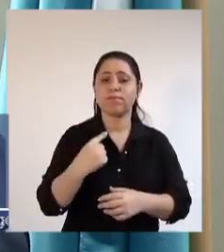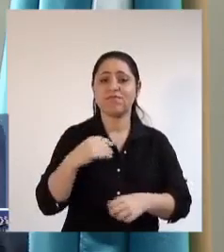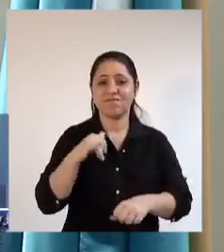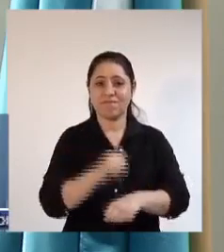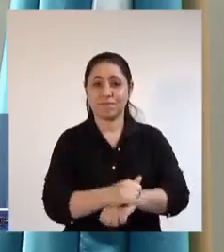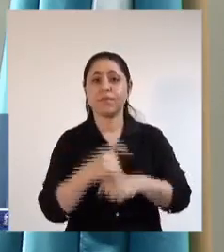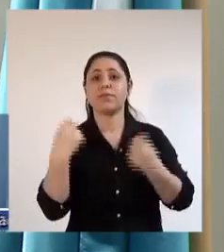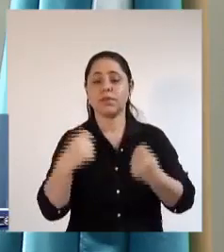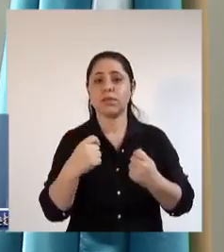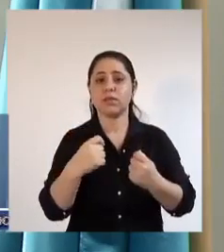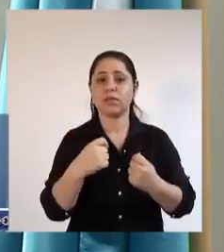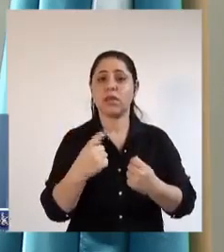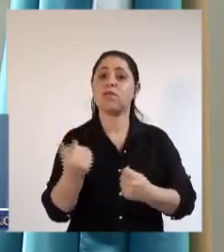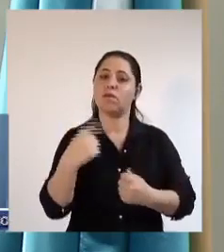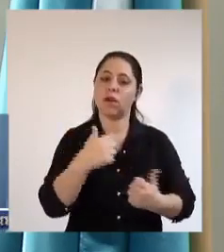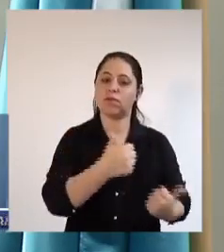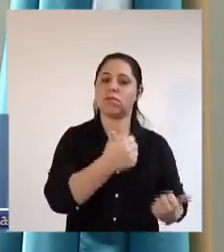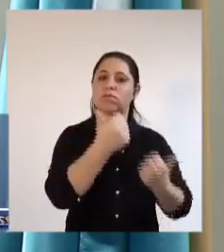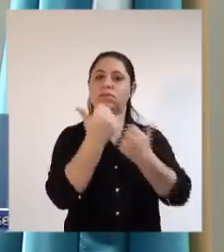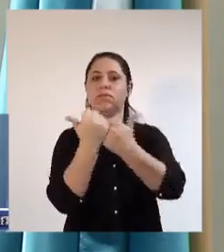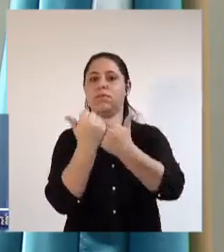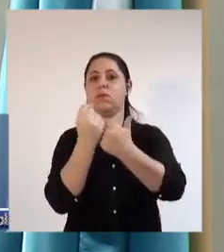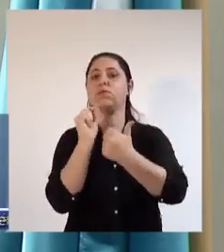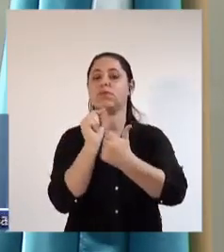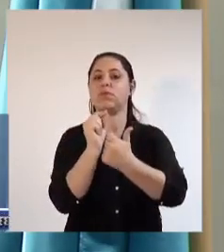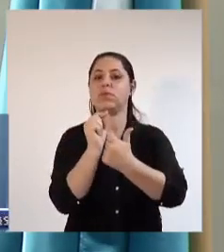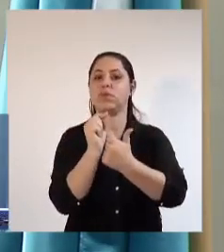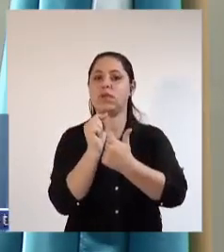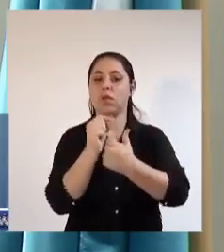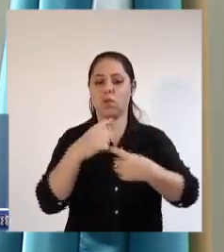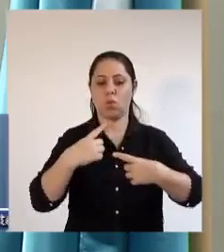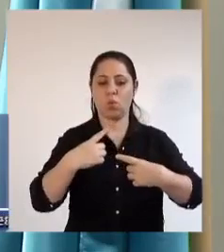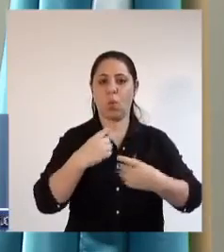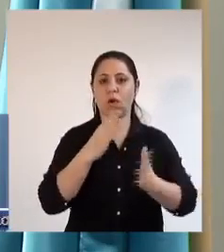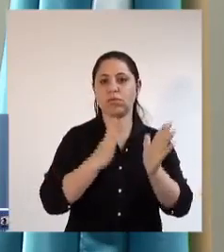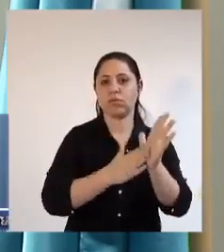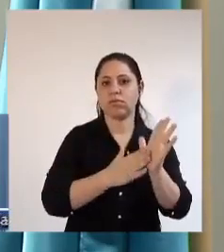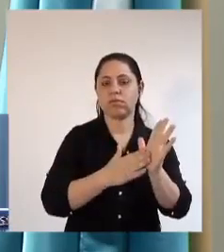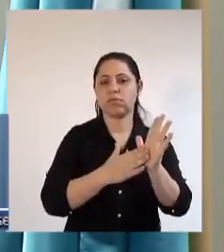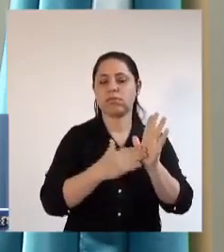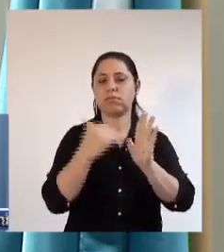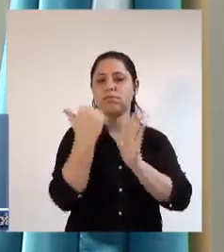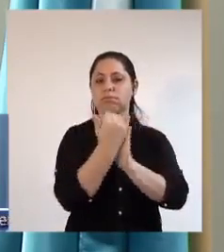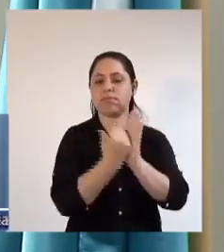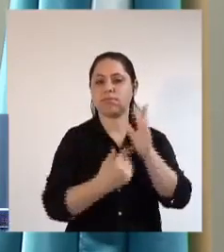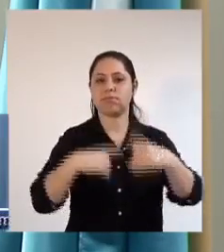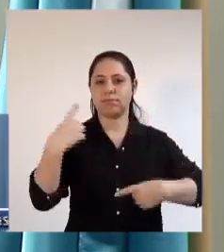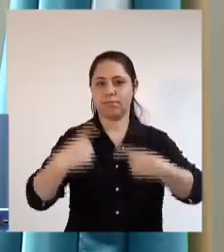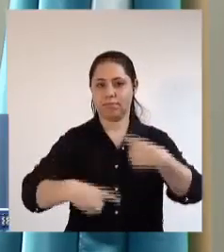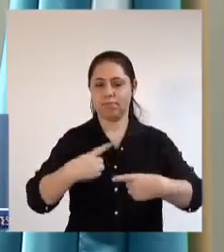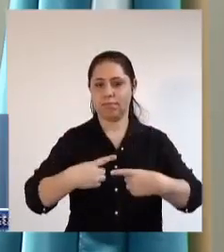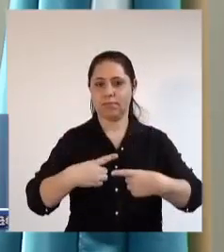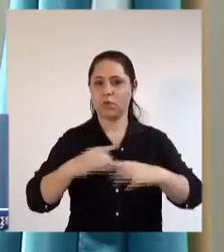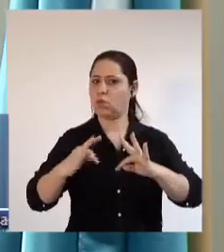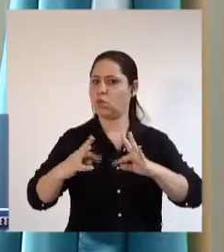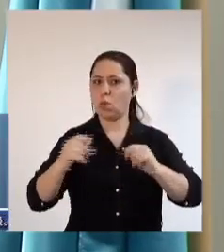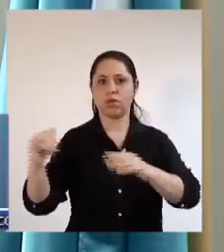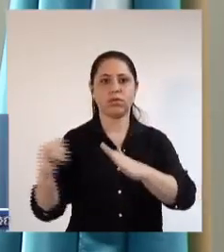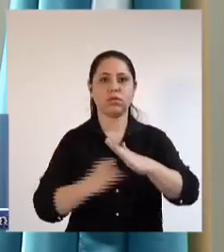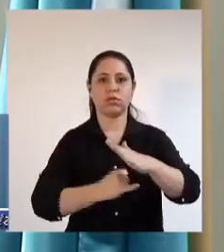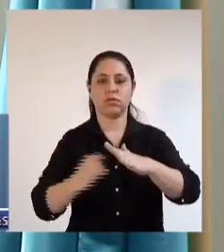porque quando nós fazemos os encaminhamentos da frente parlamentar todas as